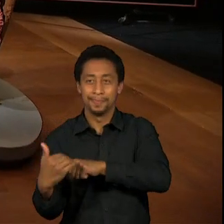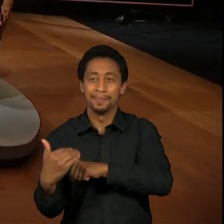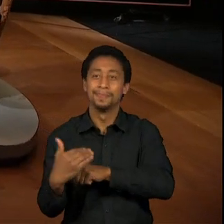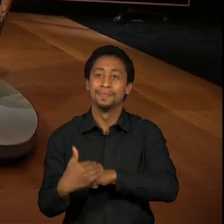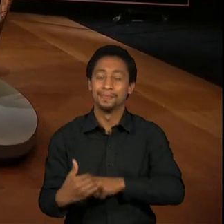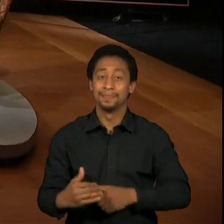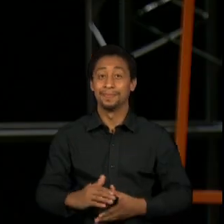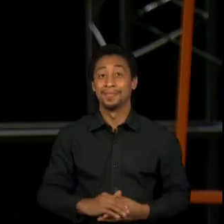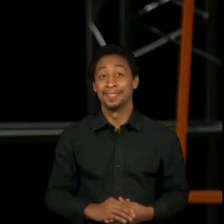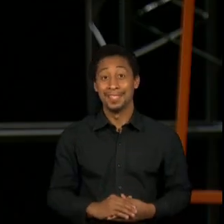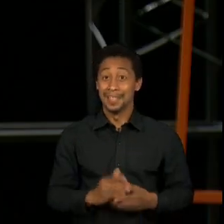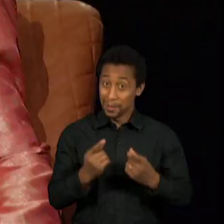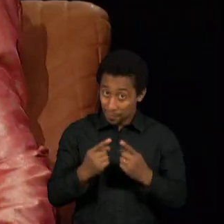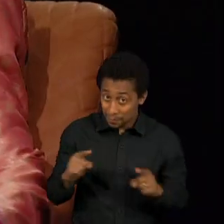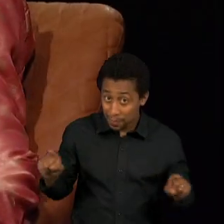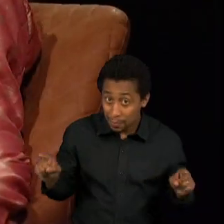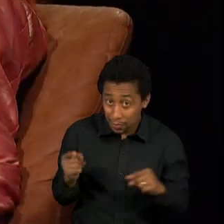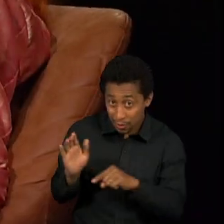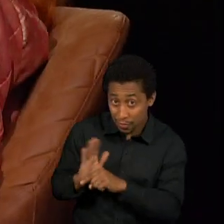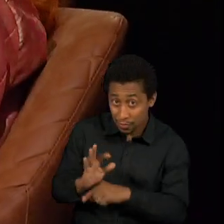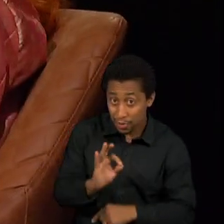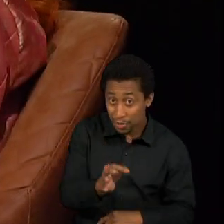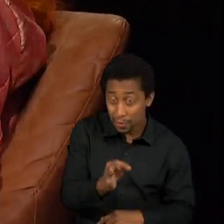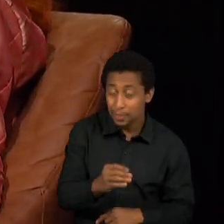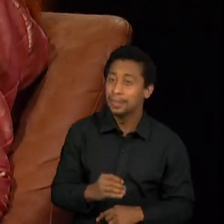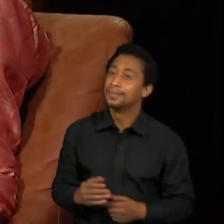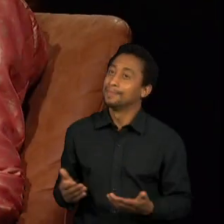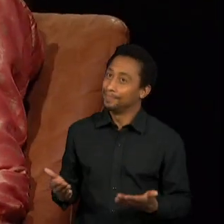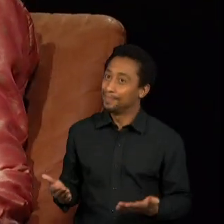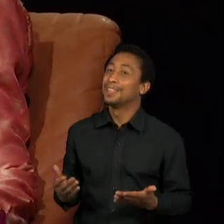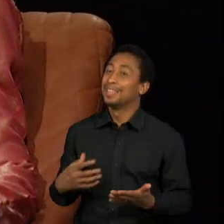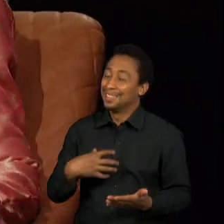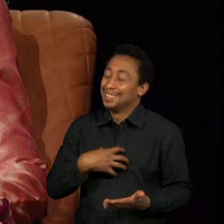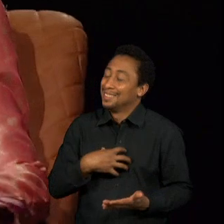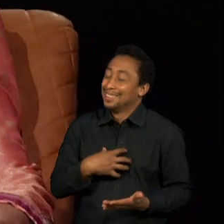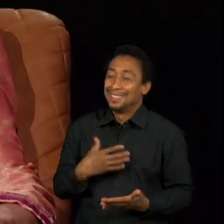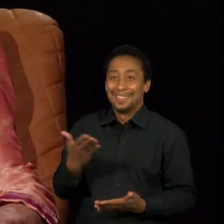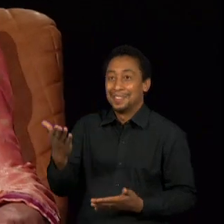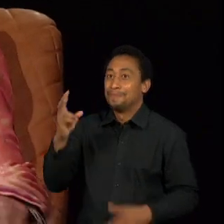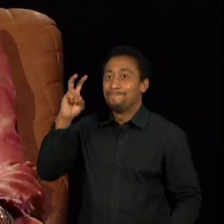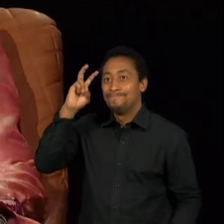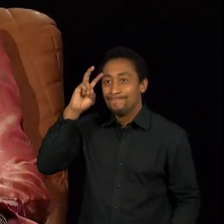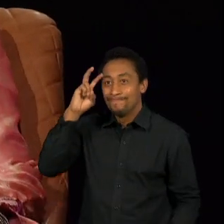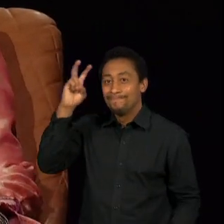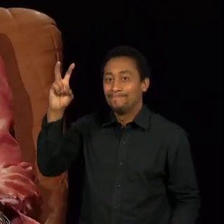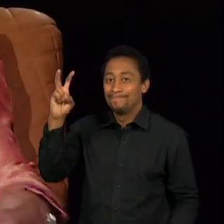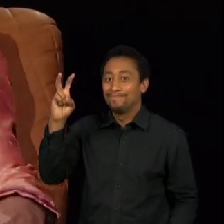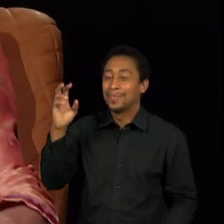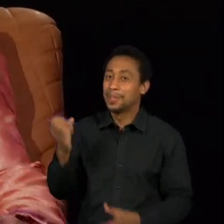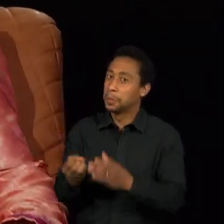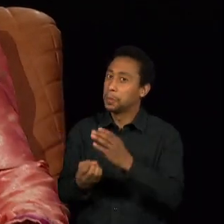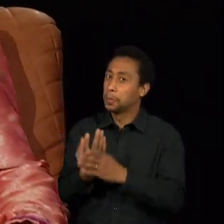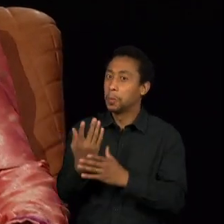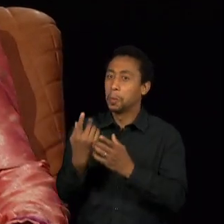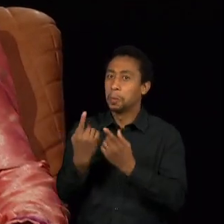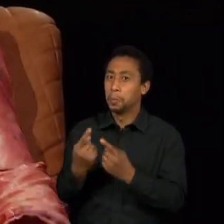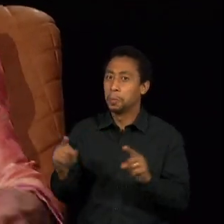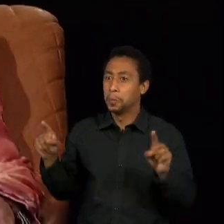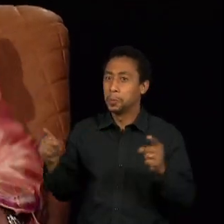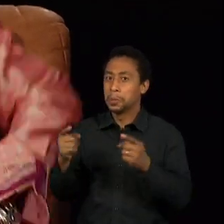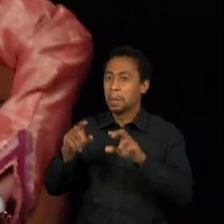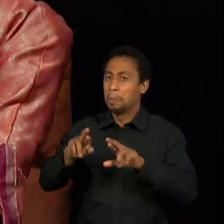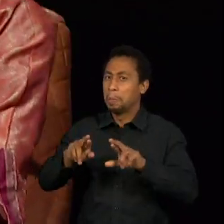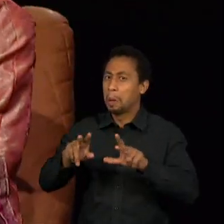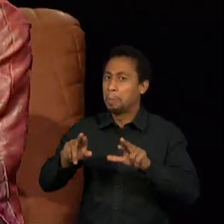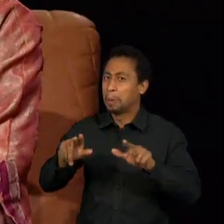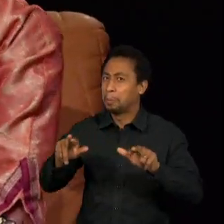É uma música do filme? Então, Careca é um gênio, né? Ele é uma usina musical, né? Como eu dizia